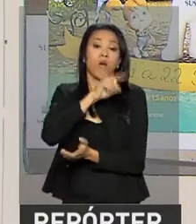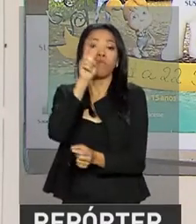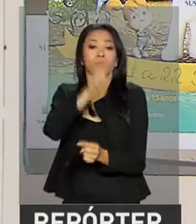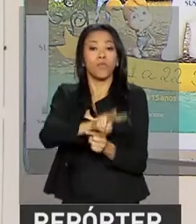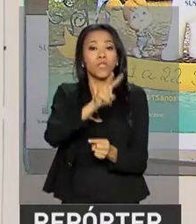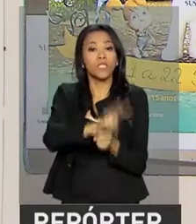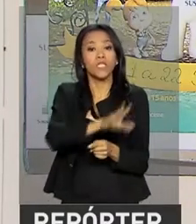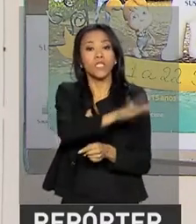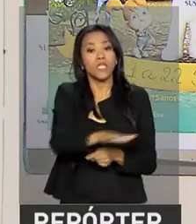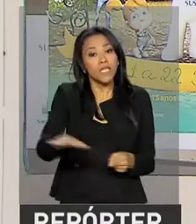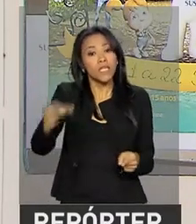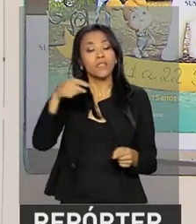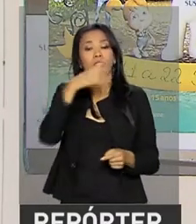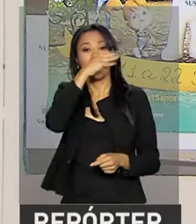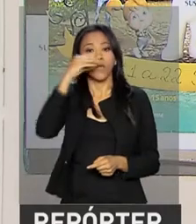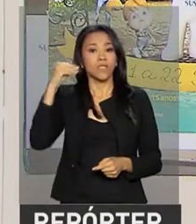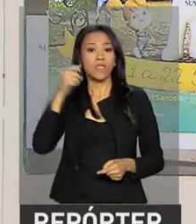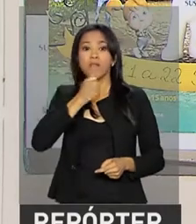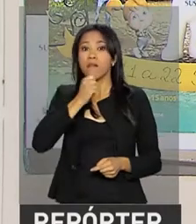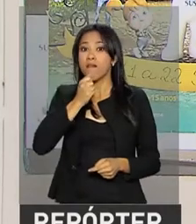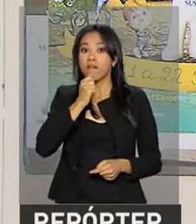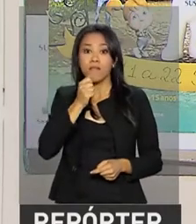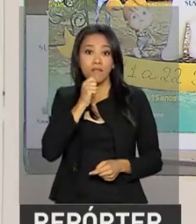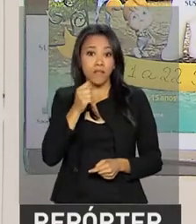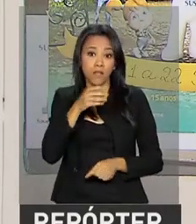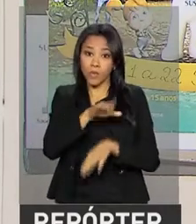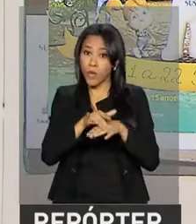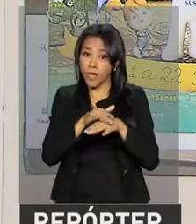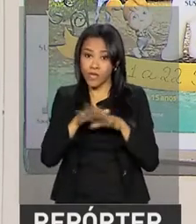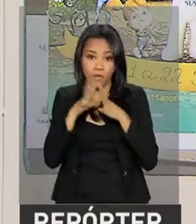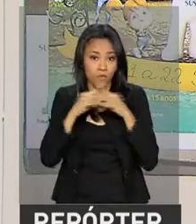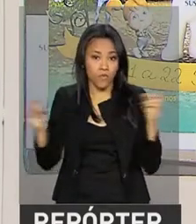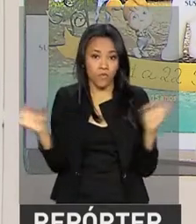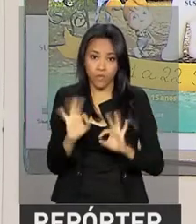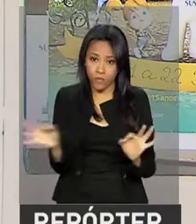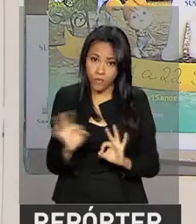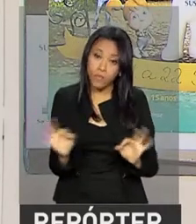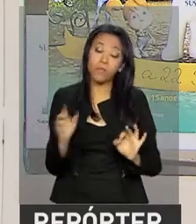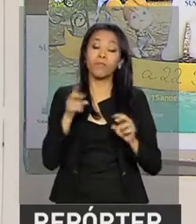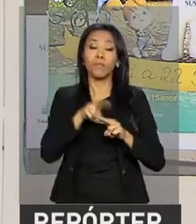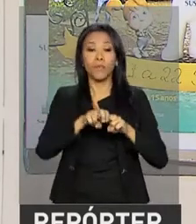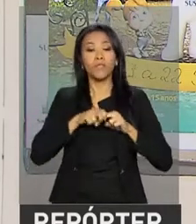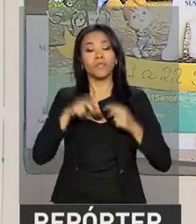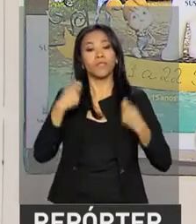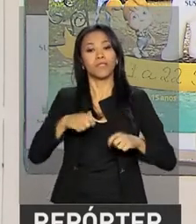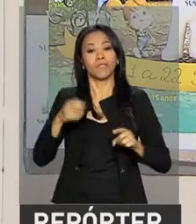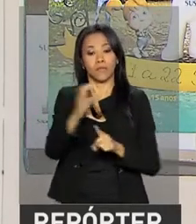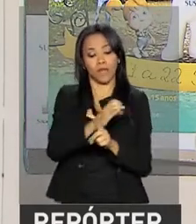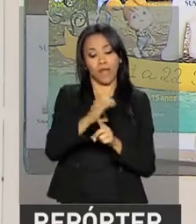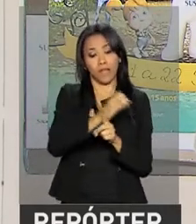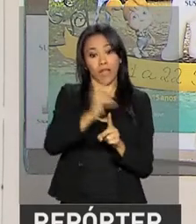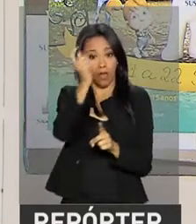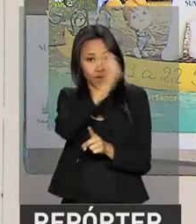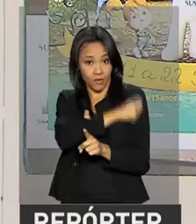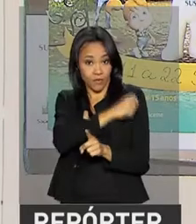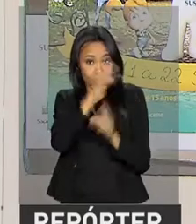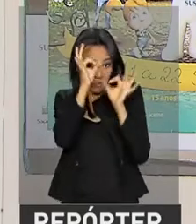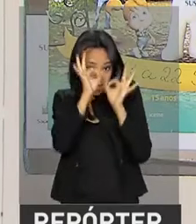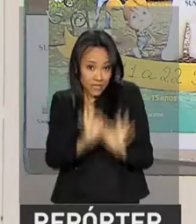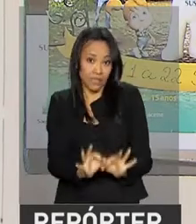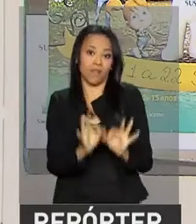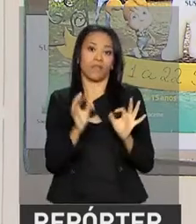adolescentes de doenças que ainda não foram completamente eliminadas para isso é preciso manter a caderneta de vacinação completa